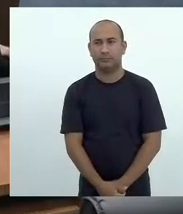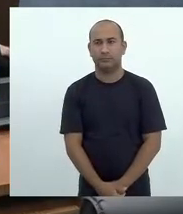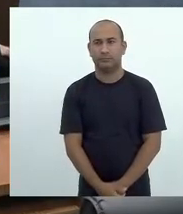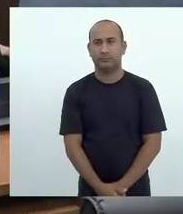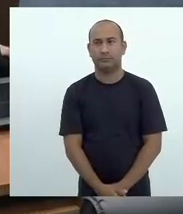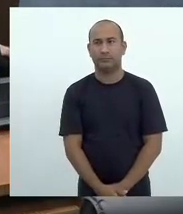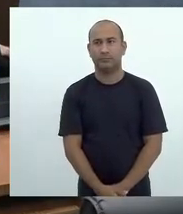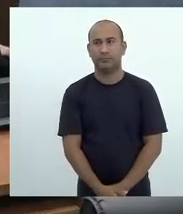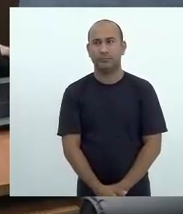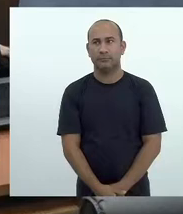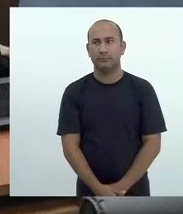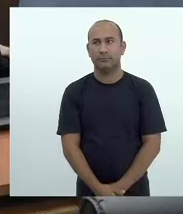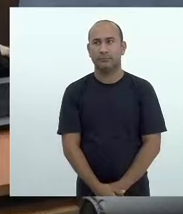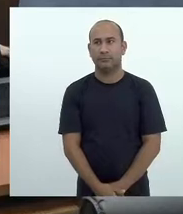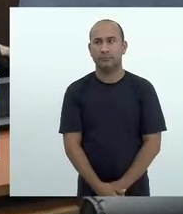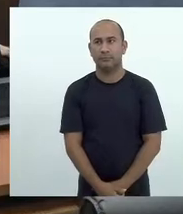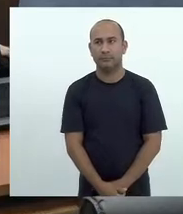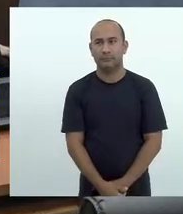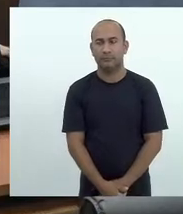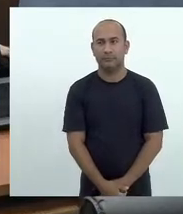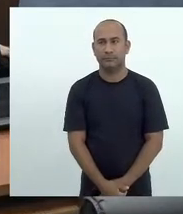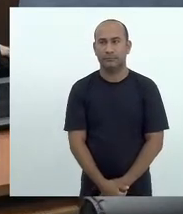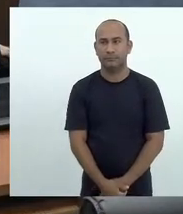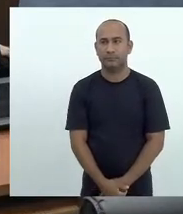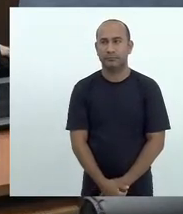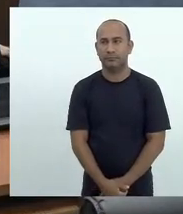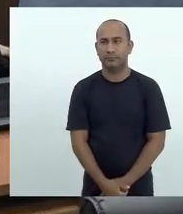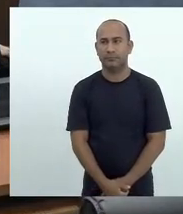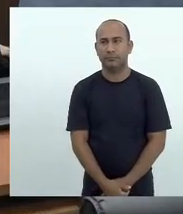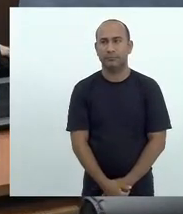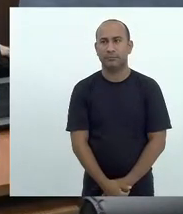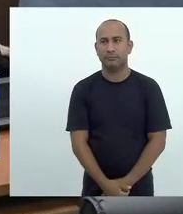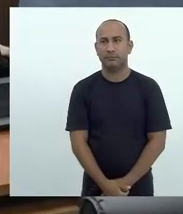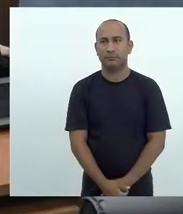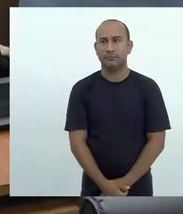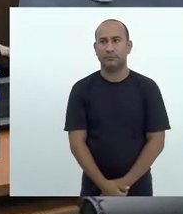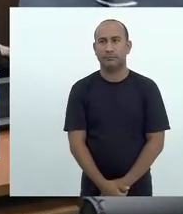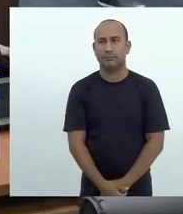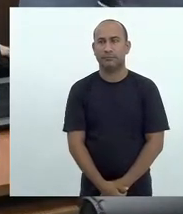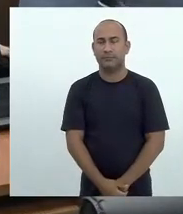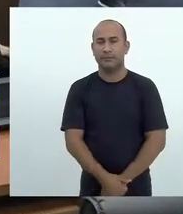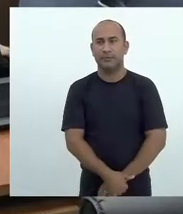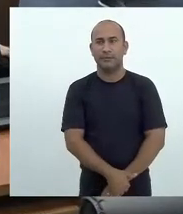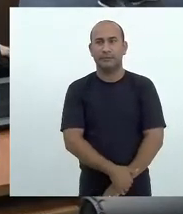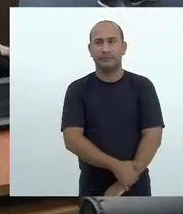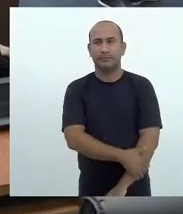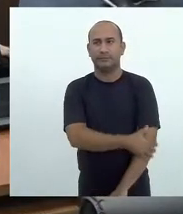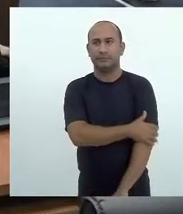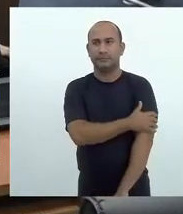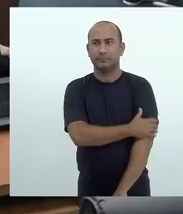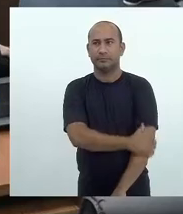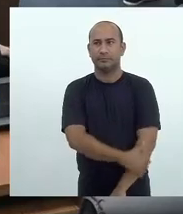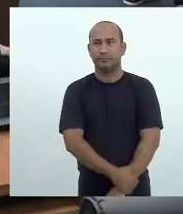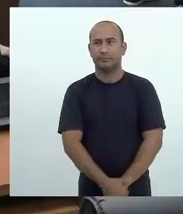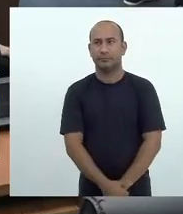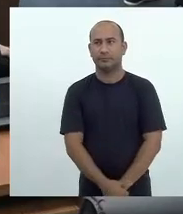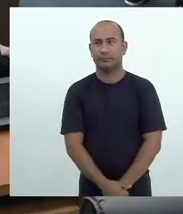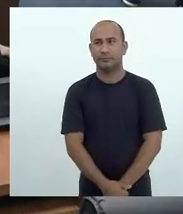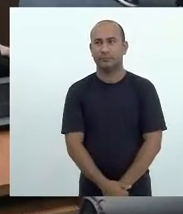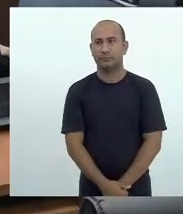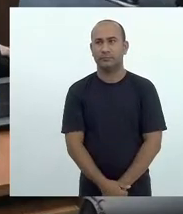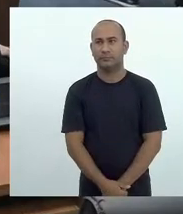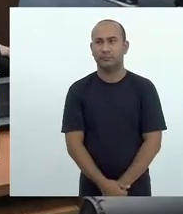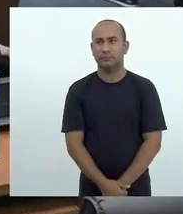Tô te ouvindo baixinho, Mônica. Eu tô ouvindo a Rosane, ouvindo a Célia. Agora, o plenário